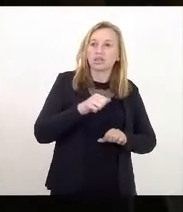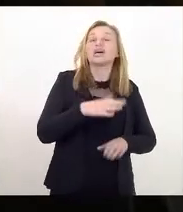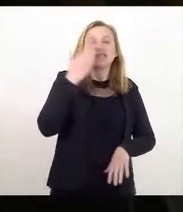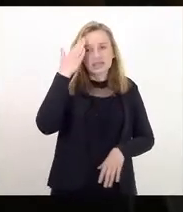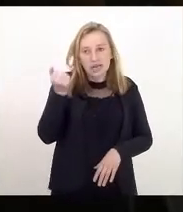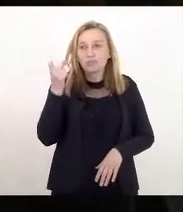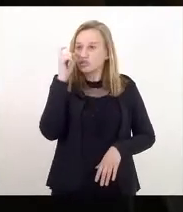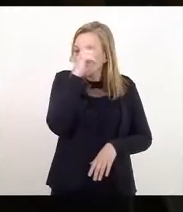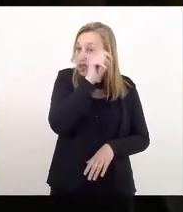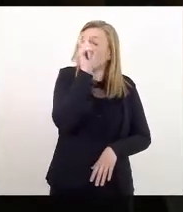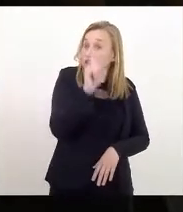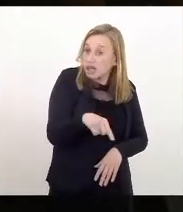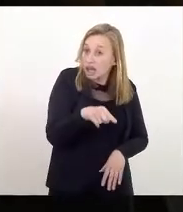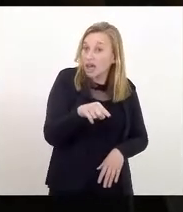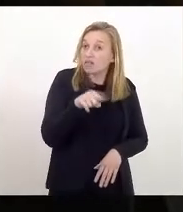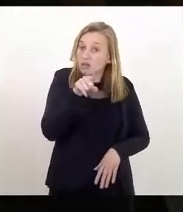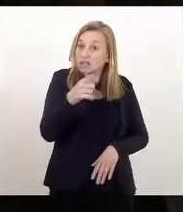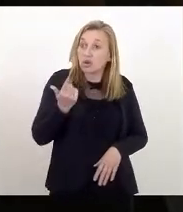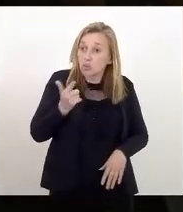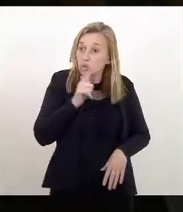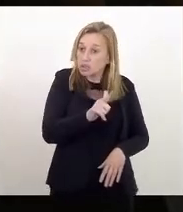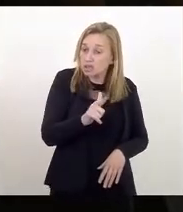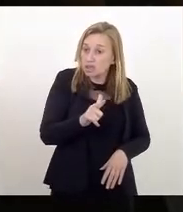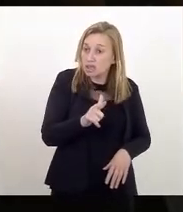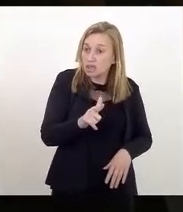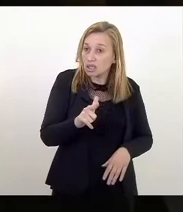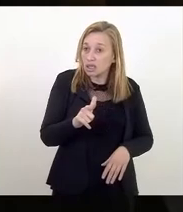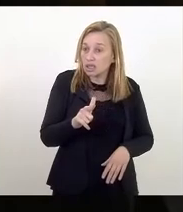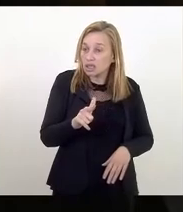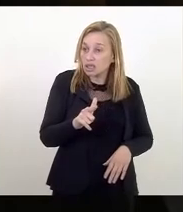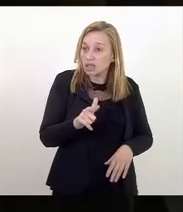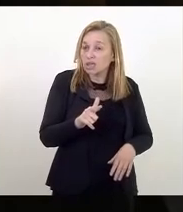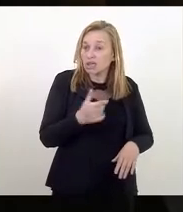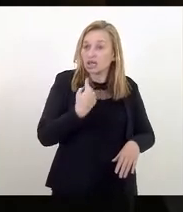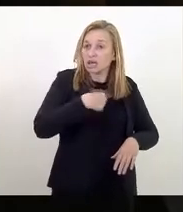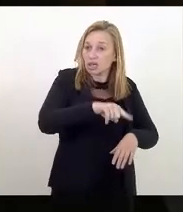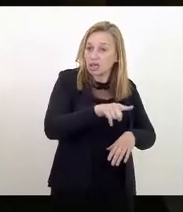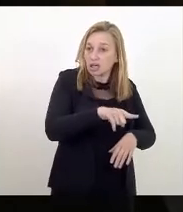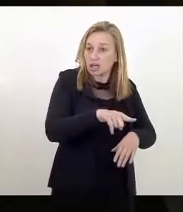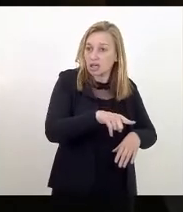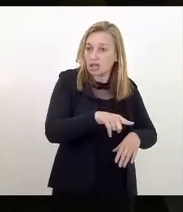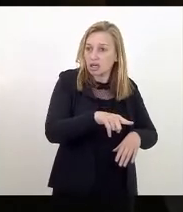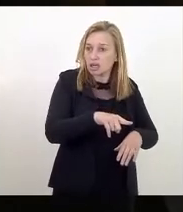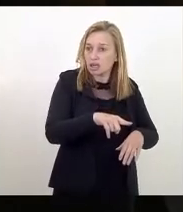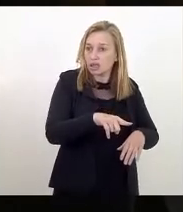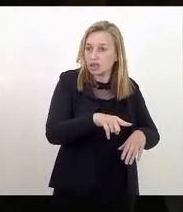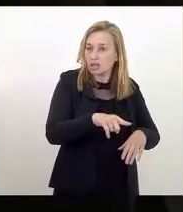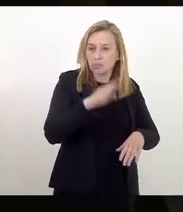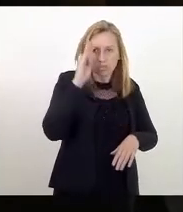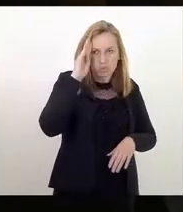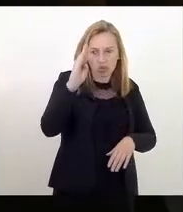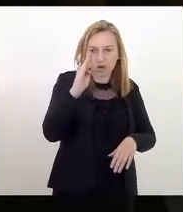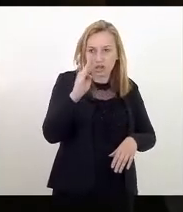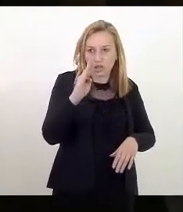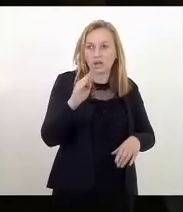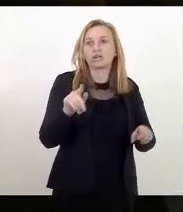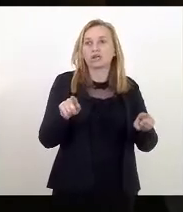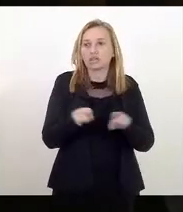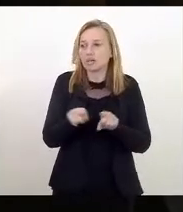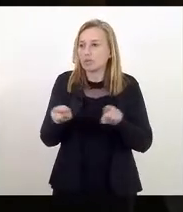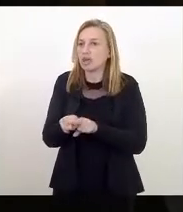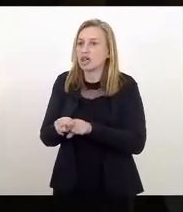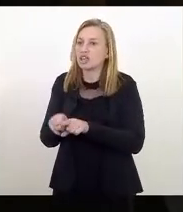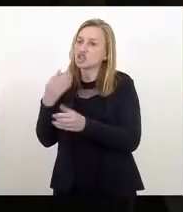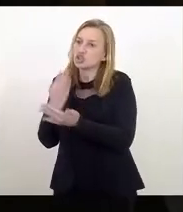dificuldade que é você conseguir conciliar o quartel, porque a escala de serviço é muito apertada com os estudos.